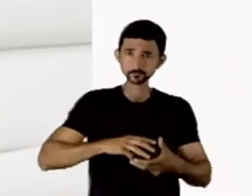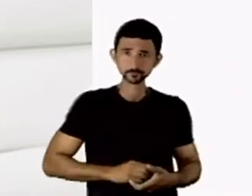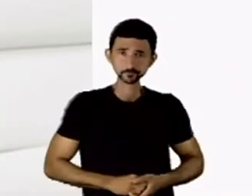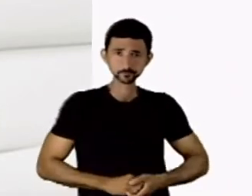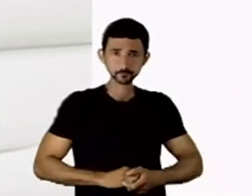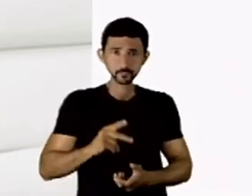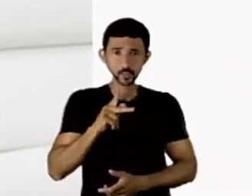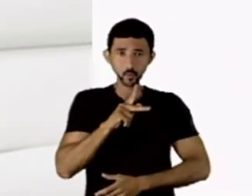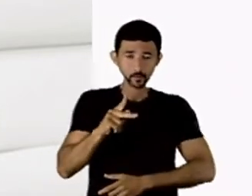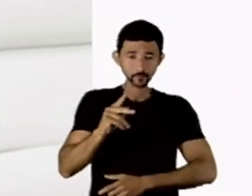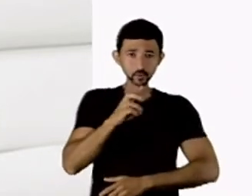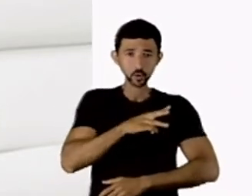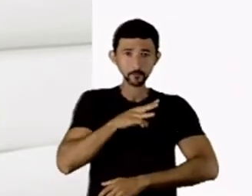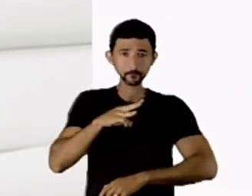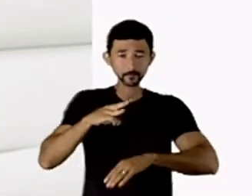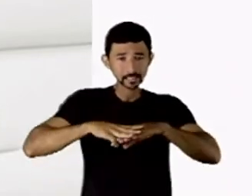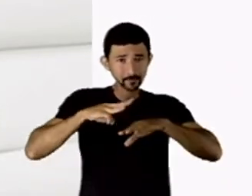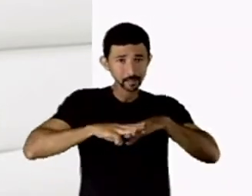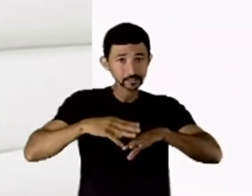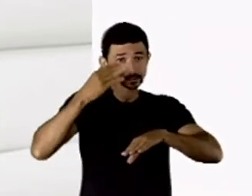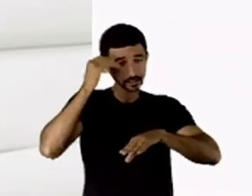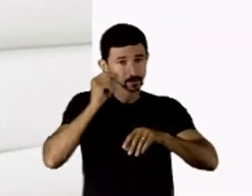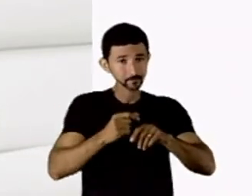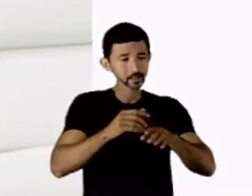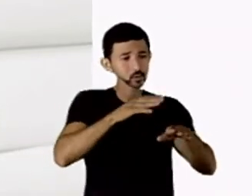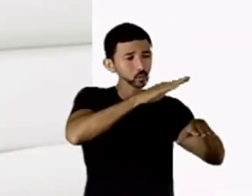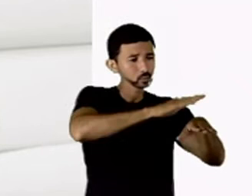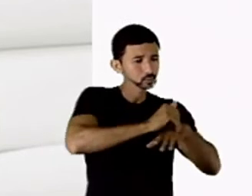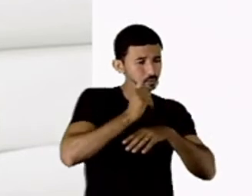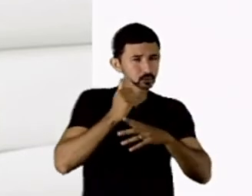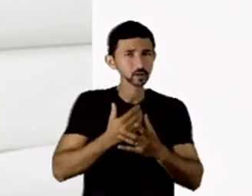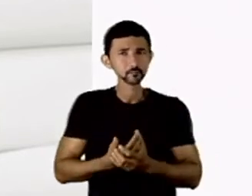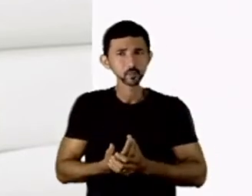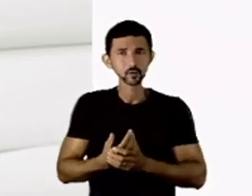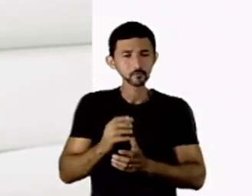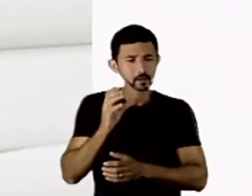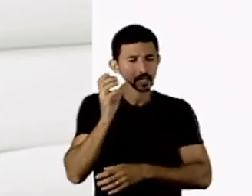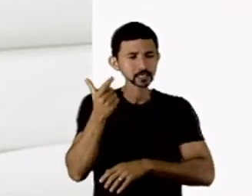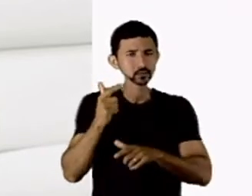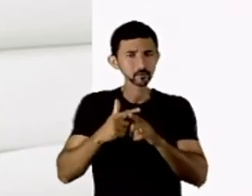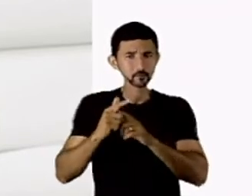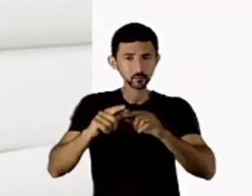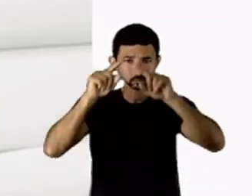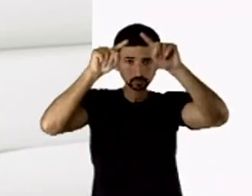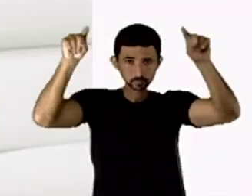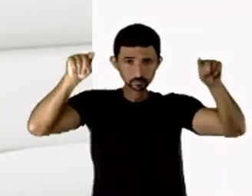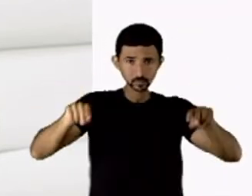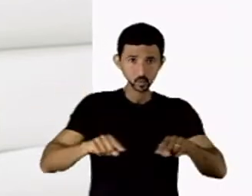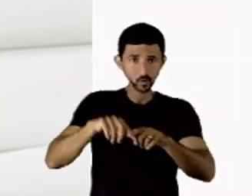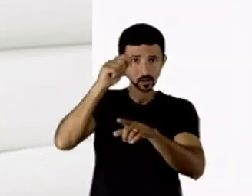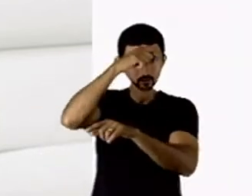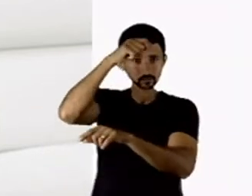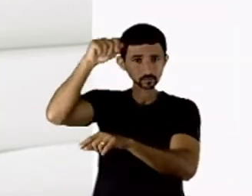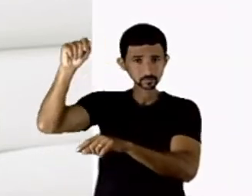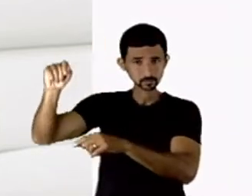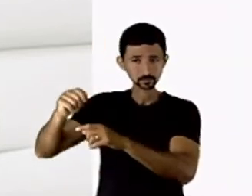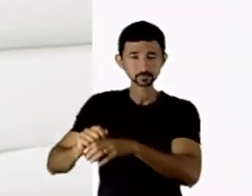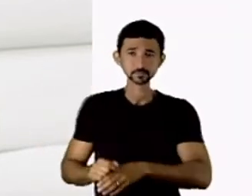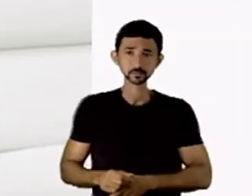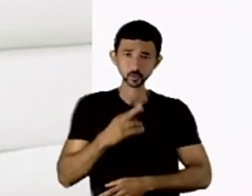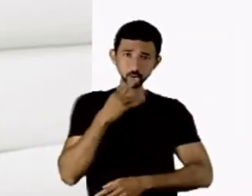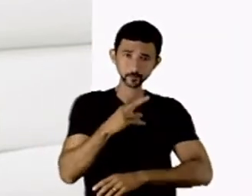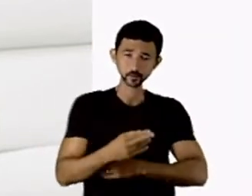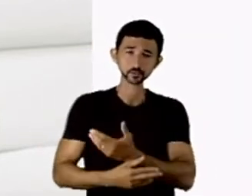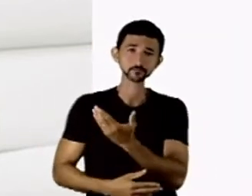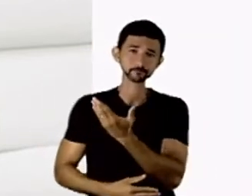Seu professor de matemática, sabendo disso, chamou-o para resolver no quadro da sala de aula as seguintes